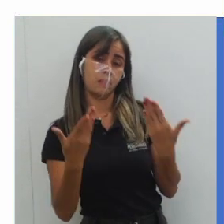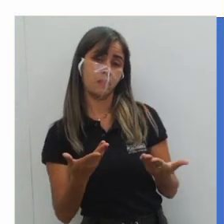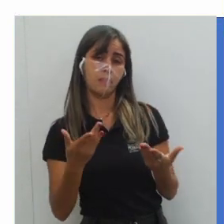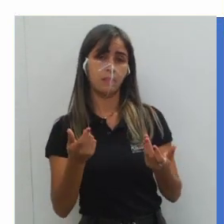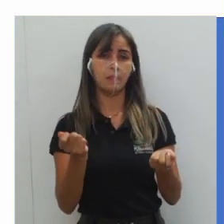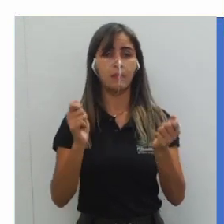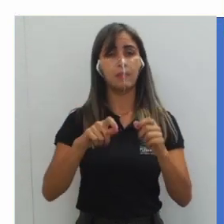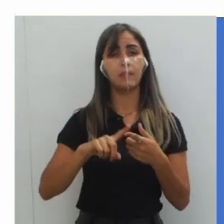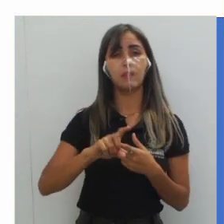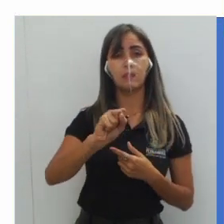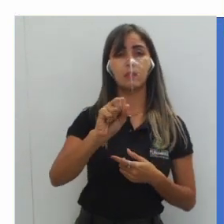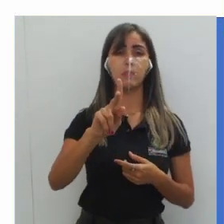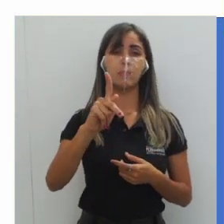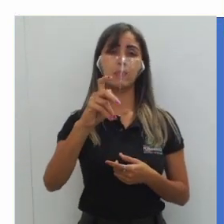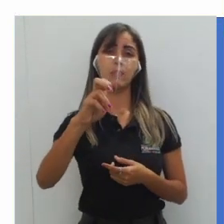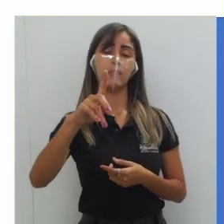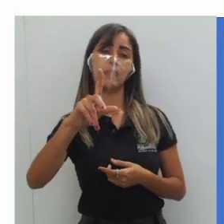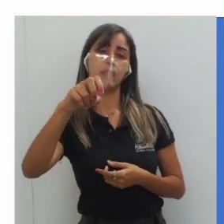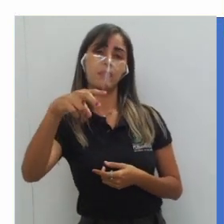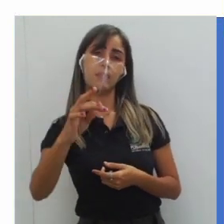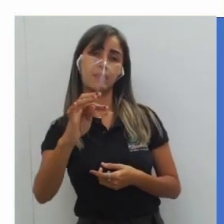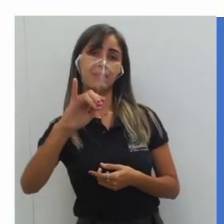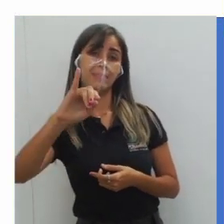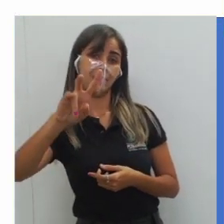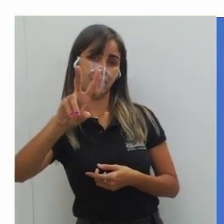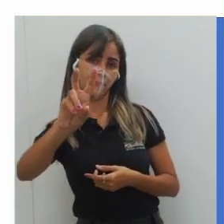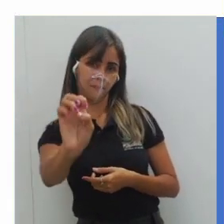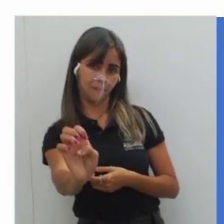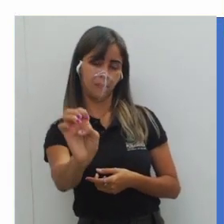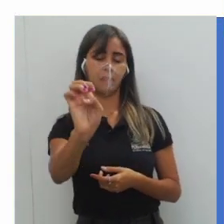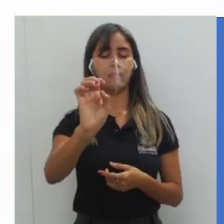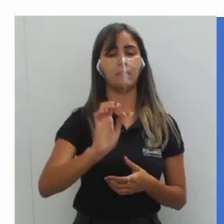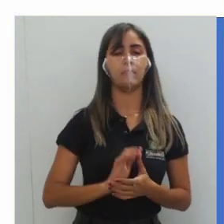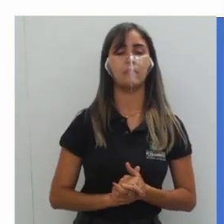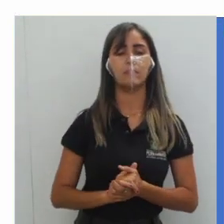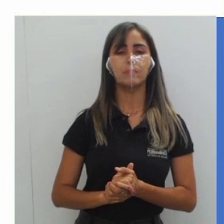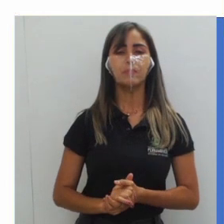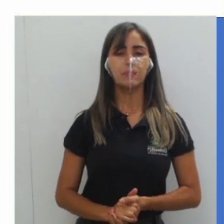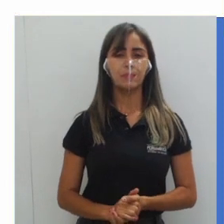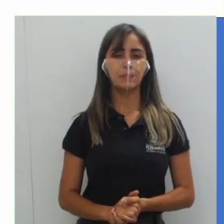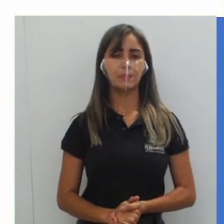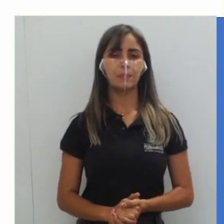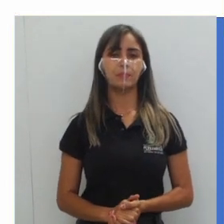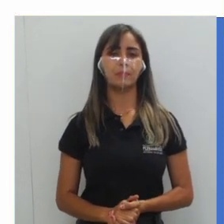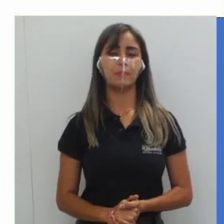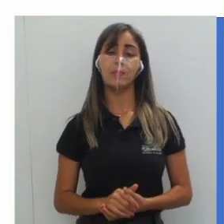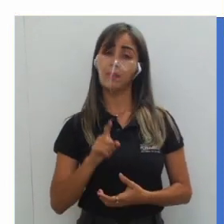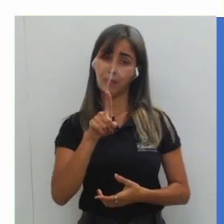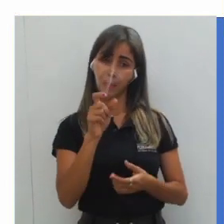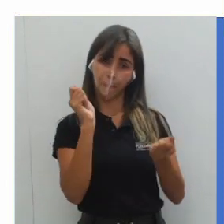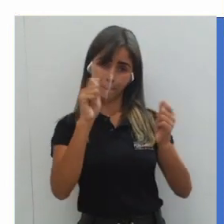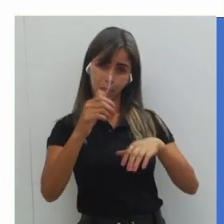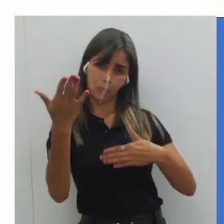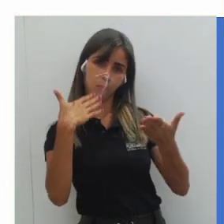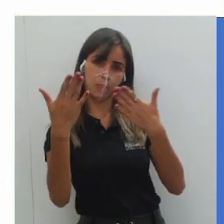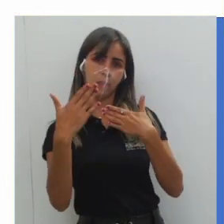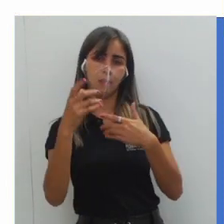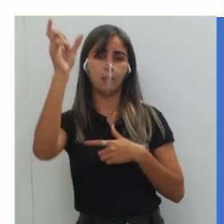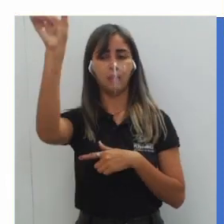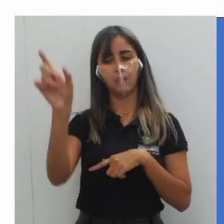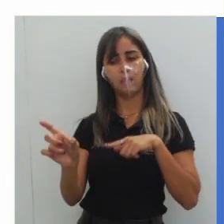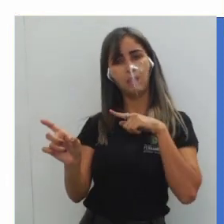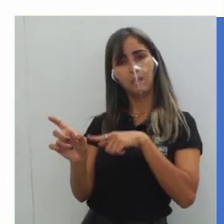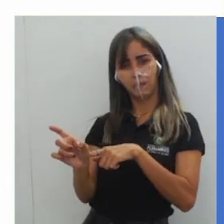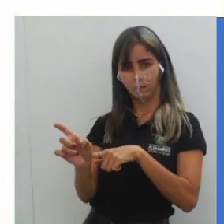outra. E o superlative, compare somebody or something with the whole group. Você pode